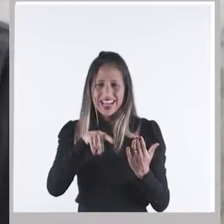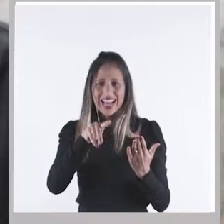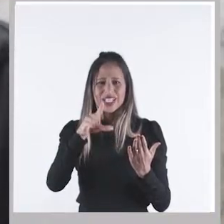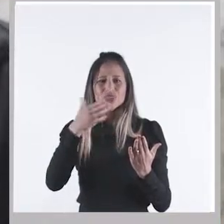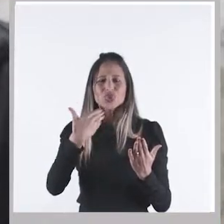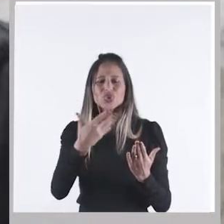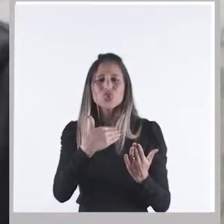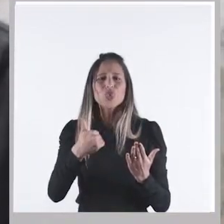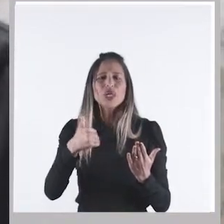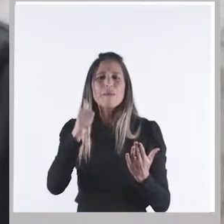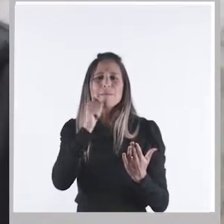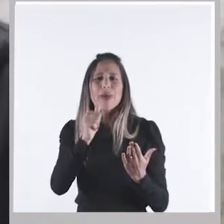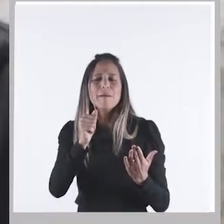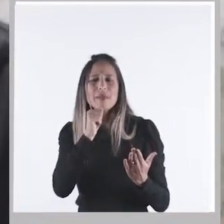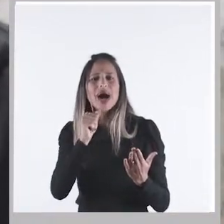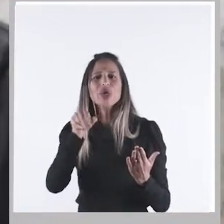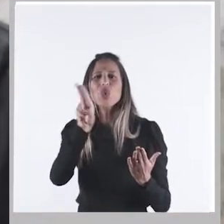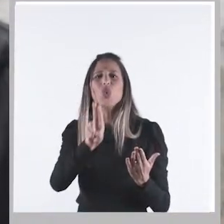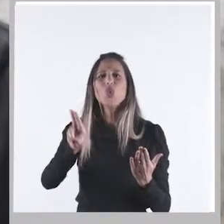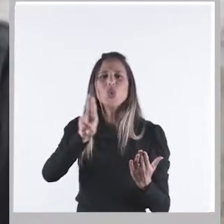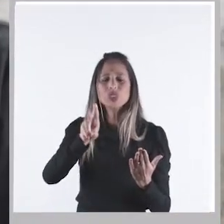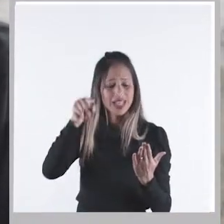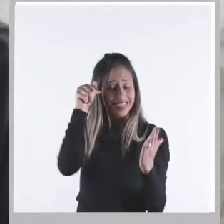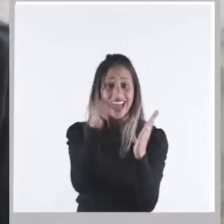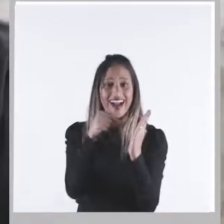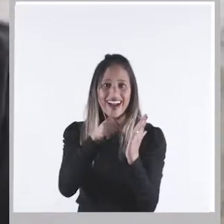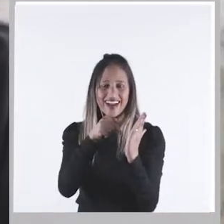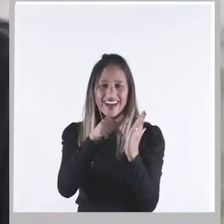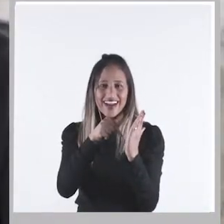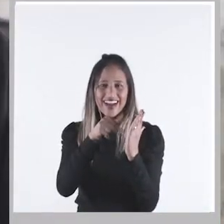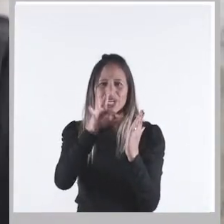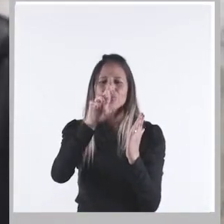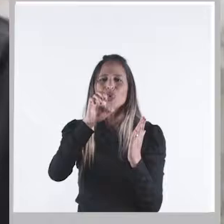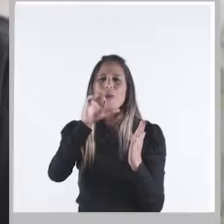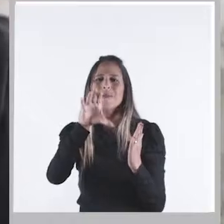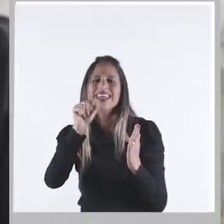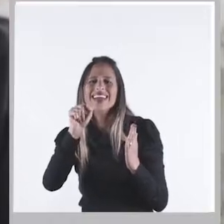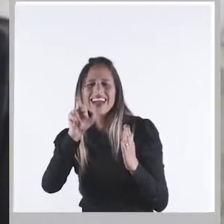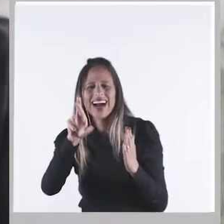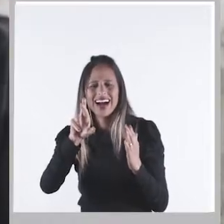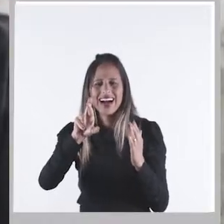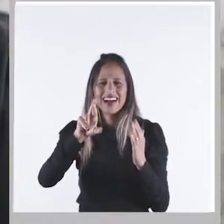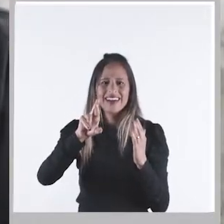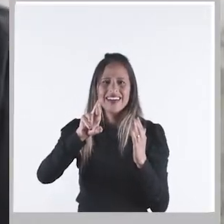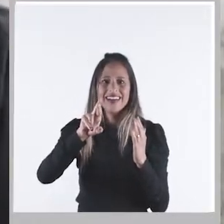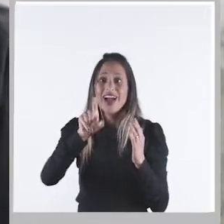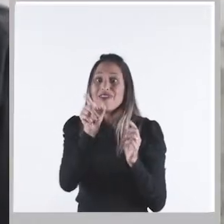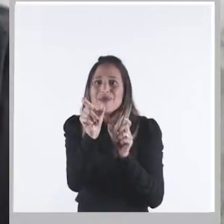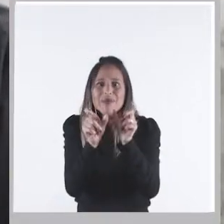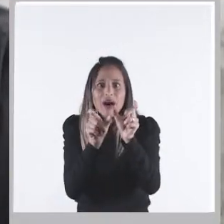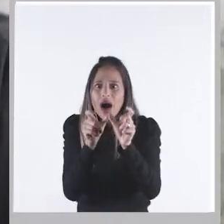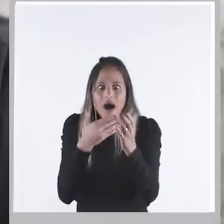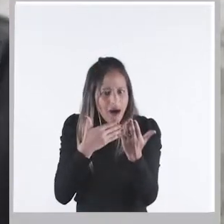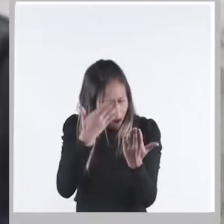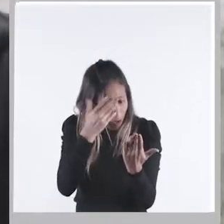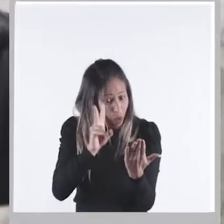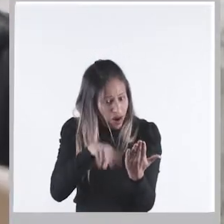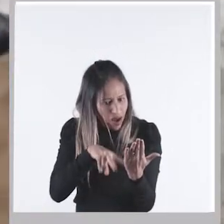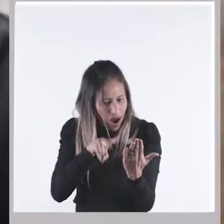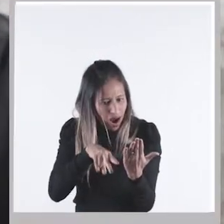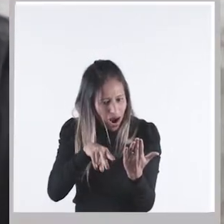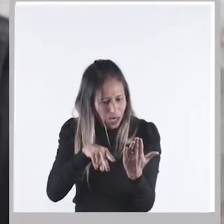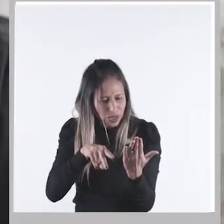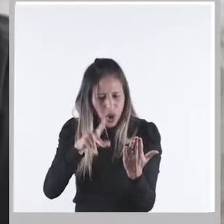as expressões que a minha mãe e meu pai usavam estavam lá. Trupicar, rodilha, sabe? E eu achei aquilo incrível, um cara,